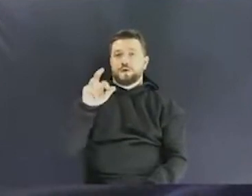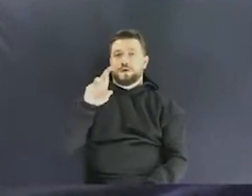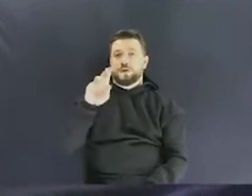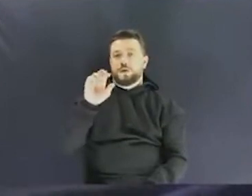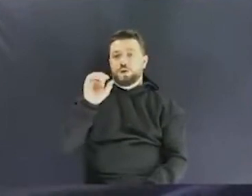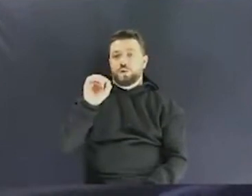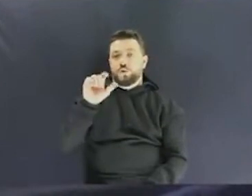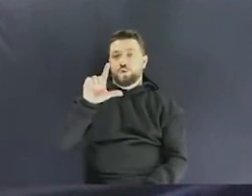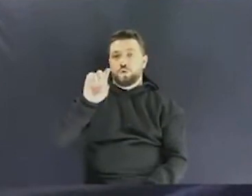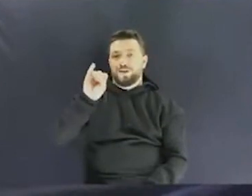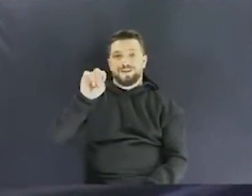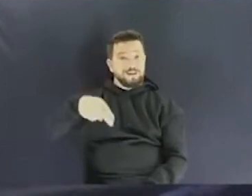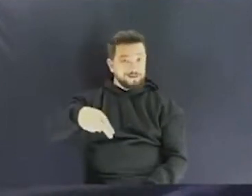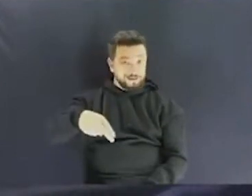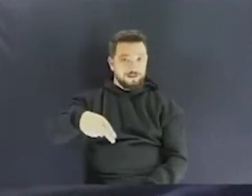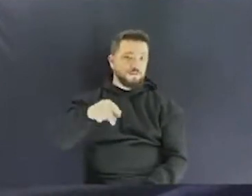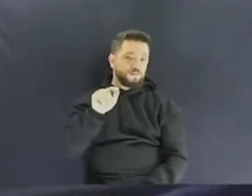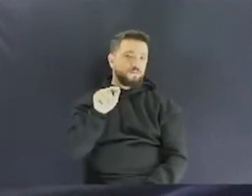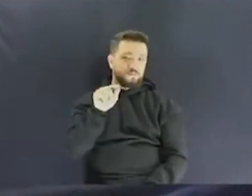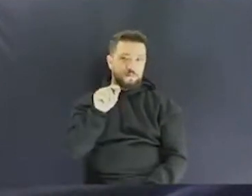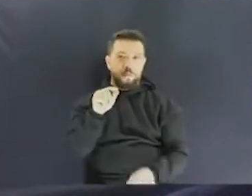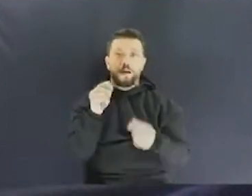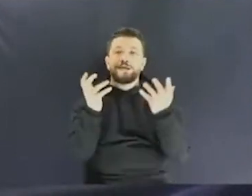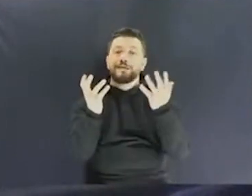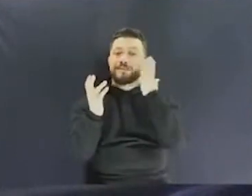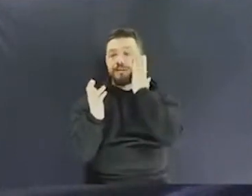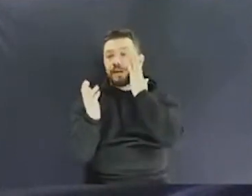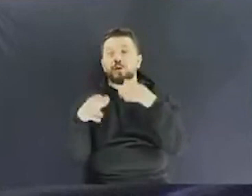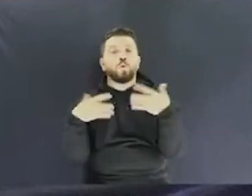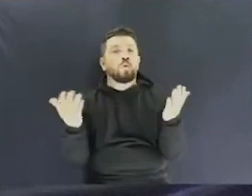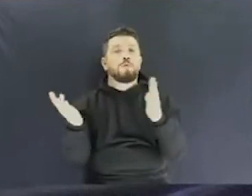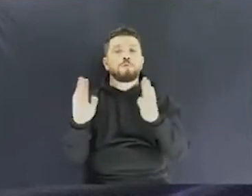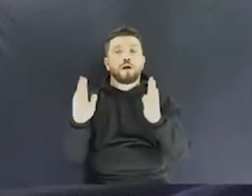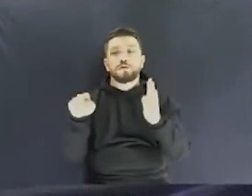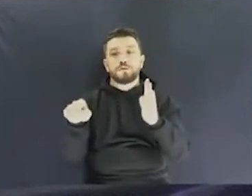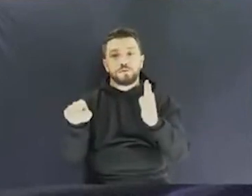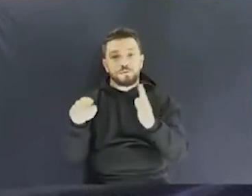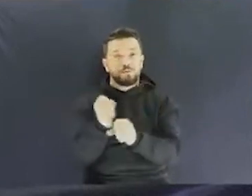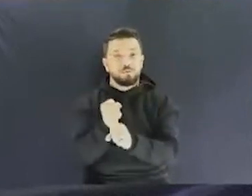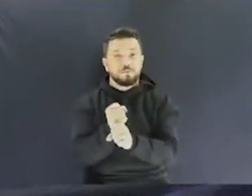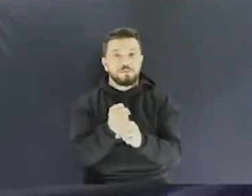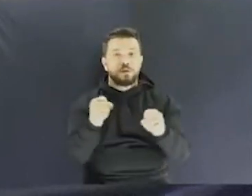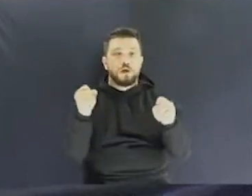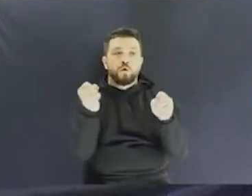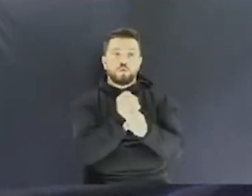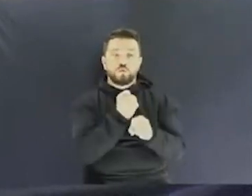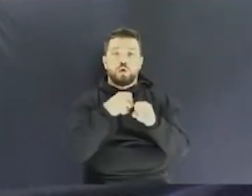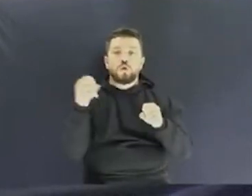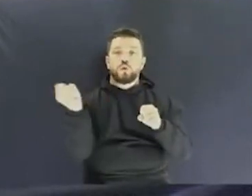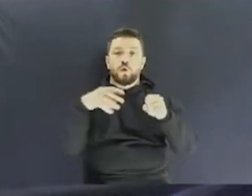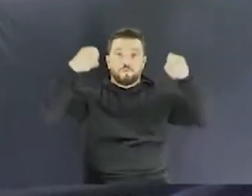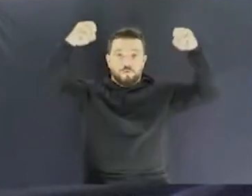caminha, queríamos saber em que fase está. E a iluminação pública com 100% de novas lâmpadas em